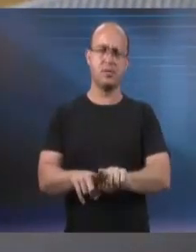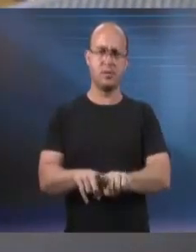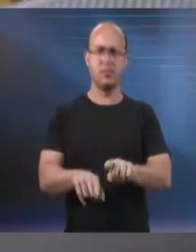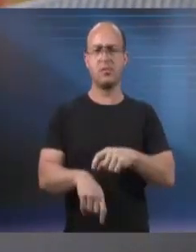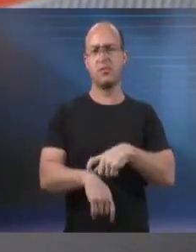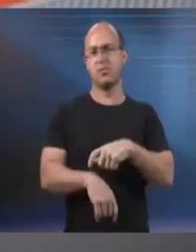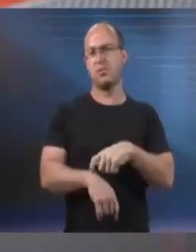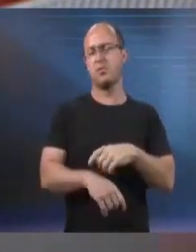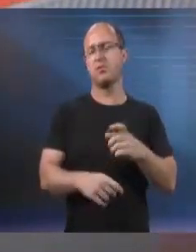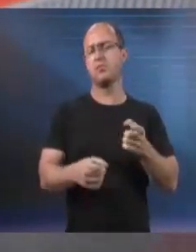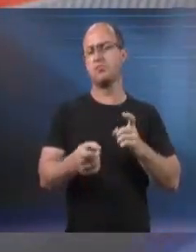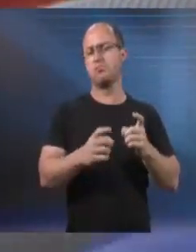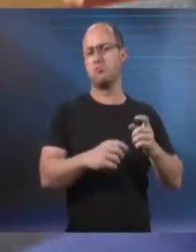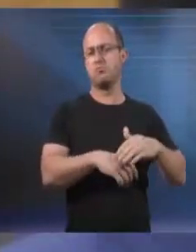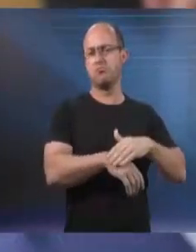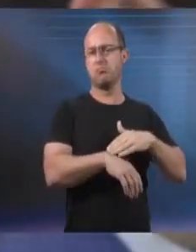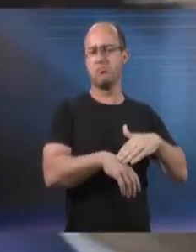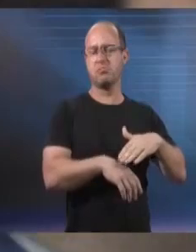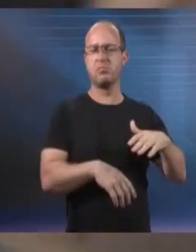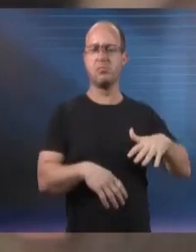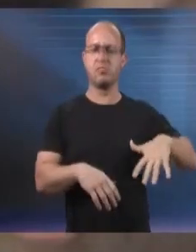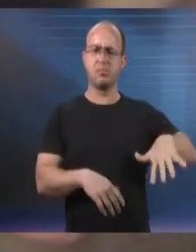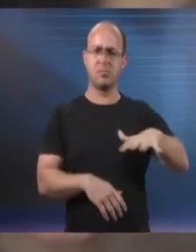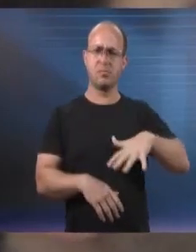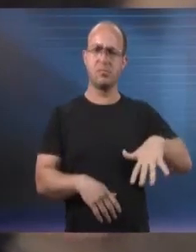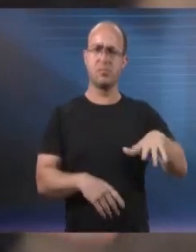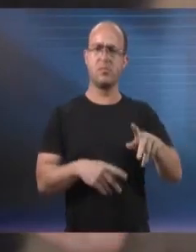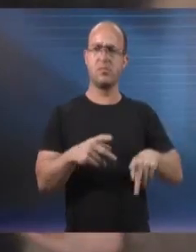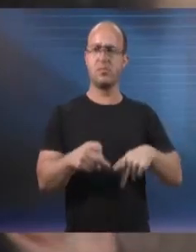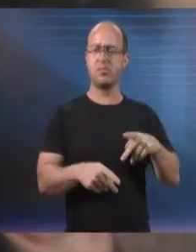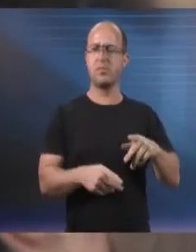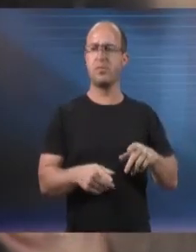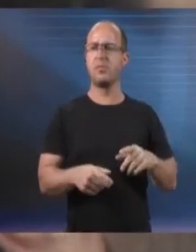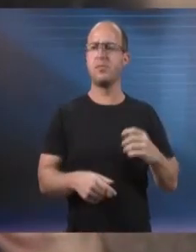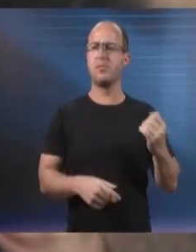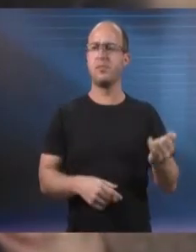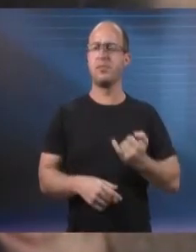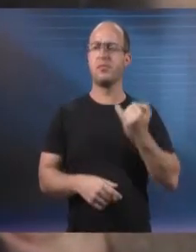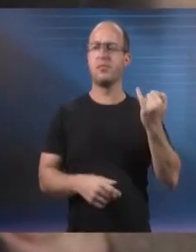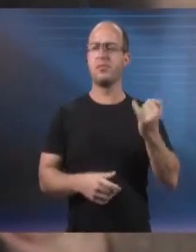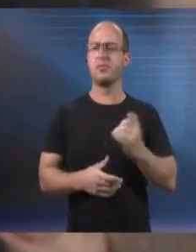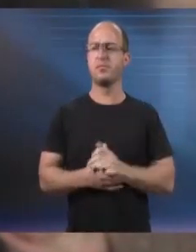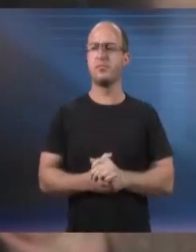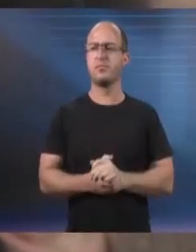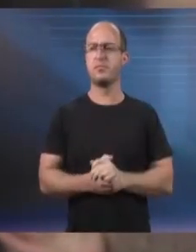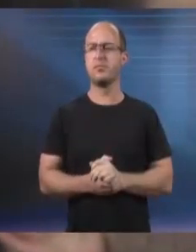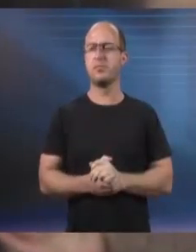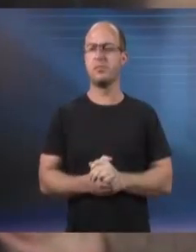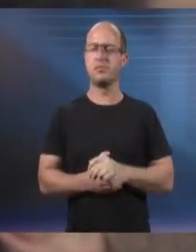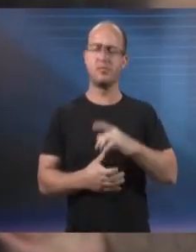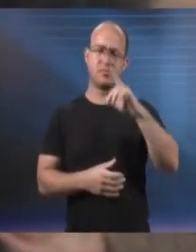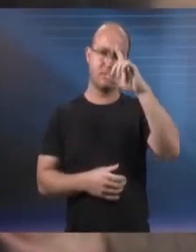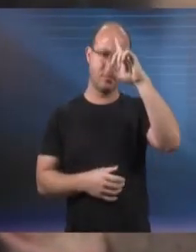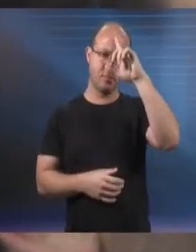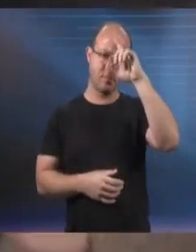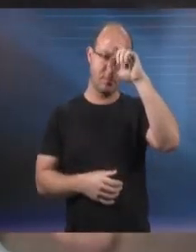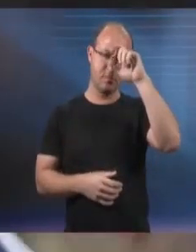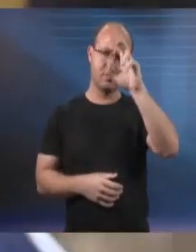discutir com o povo da querida região do Seridó a importância de termos um